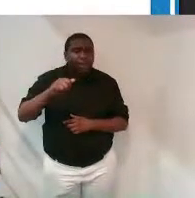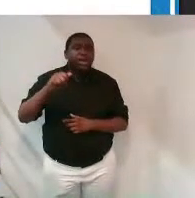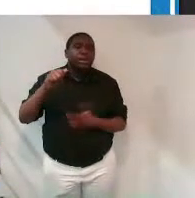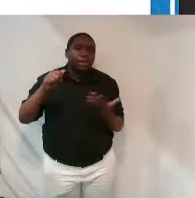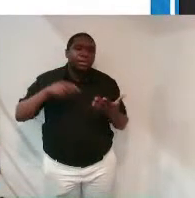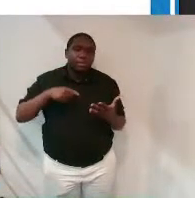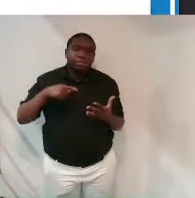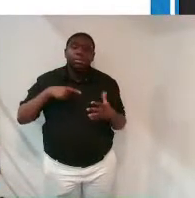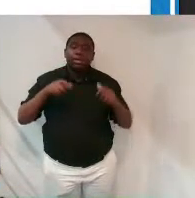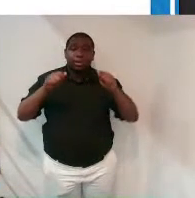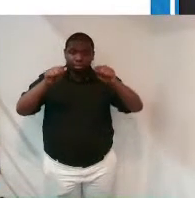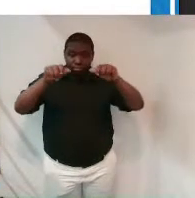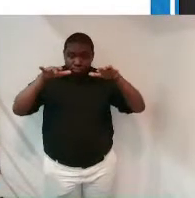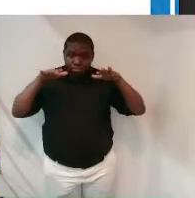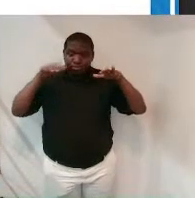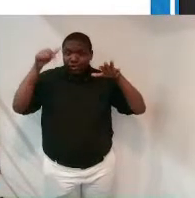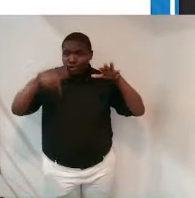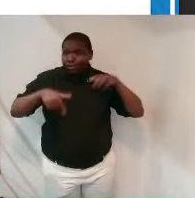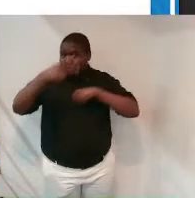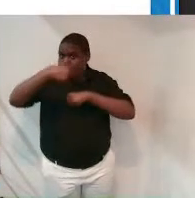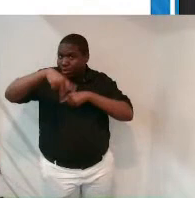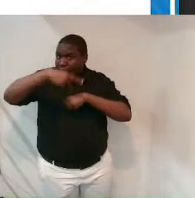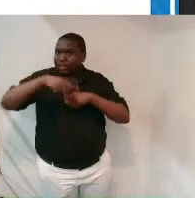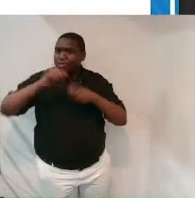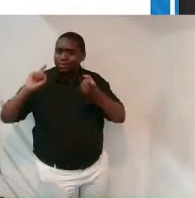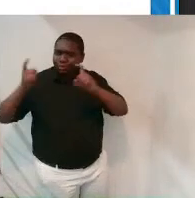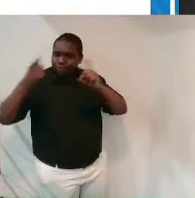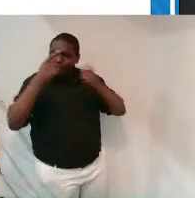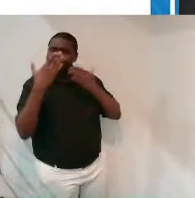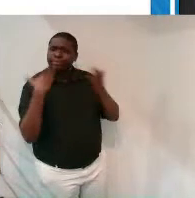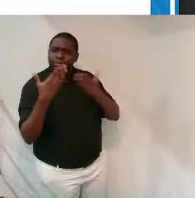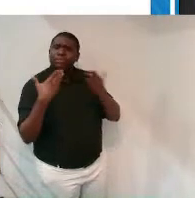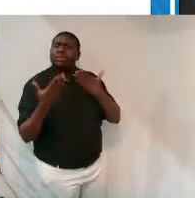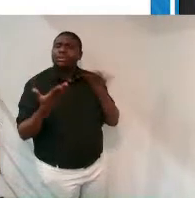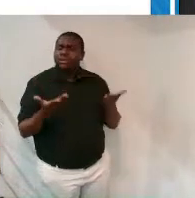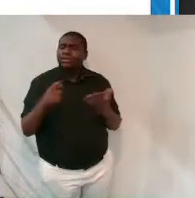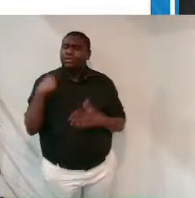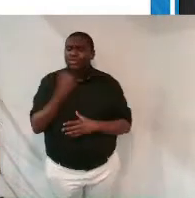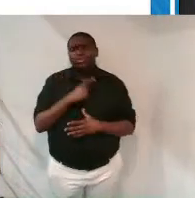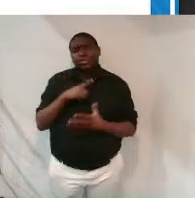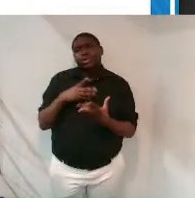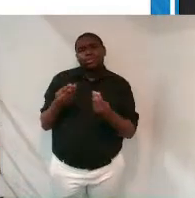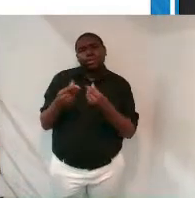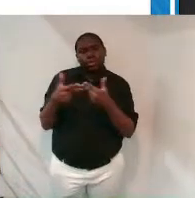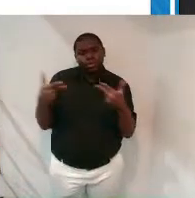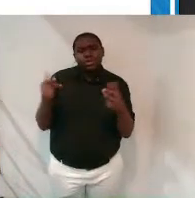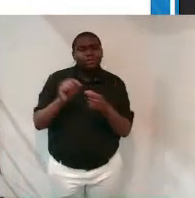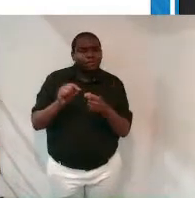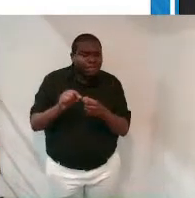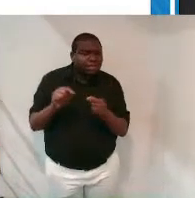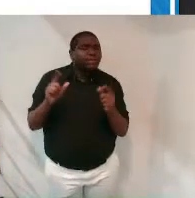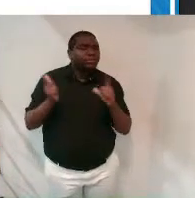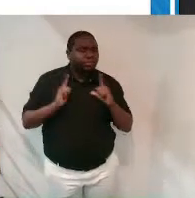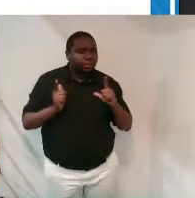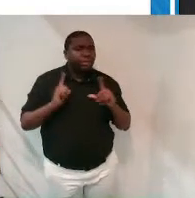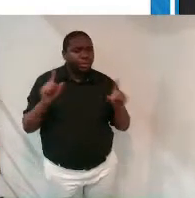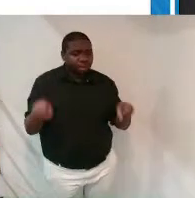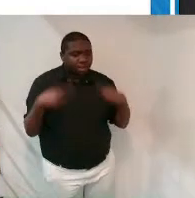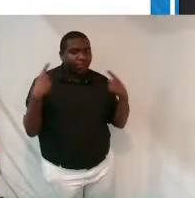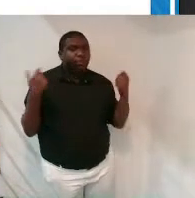todo o país, fomentando essa discussão, esse debate. Nós temos muito a fazer. Os desafios são